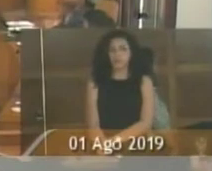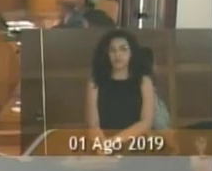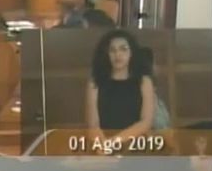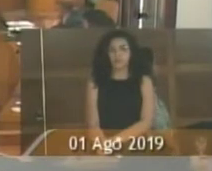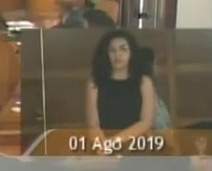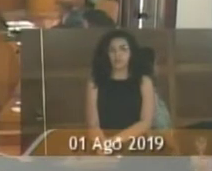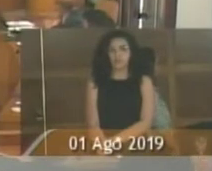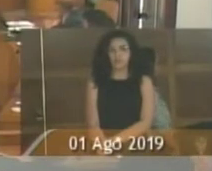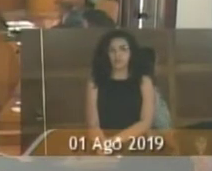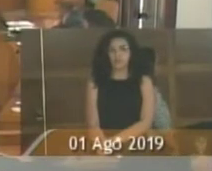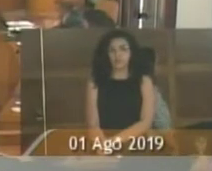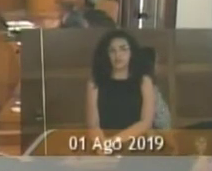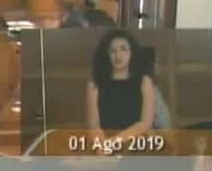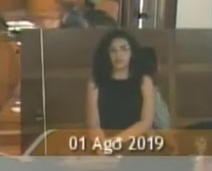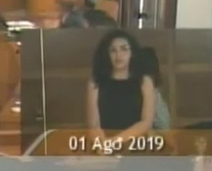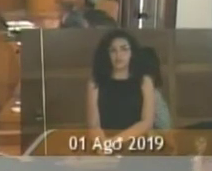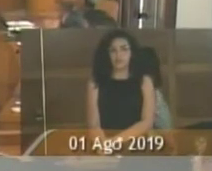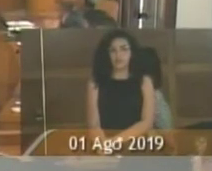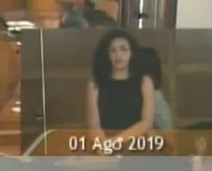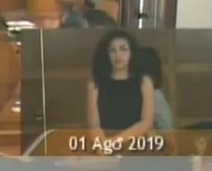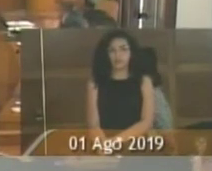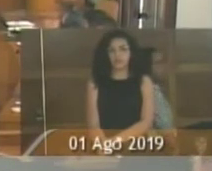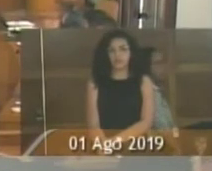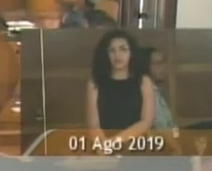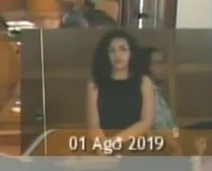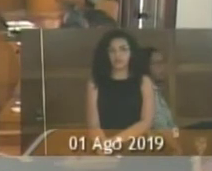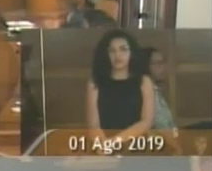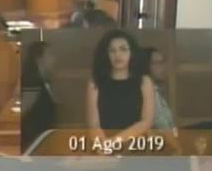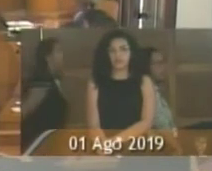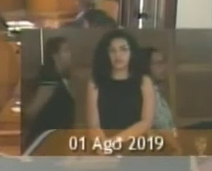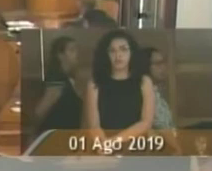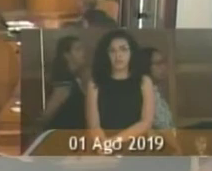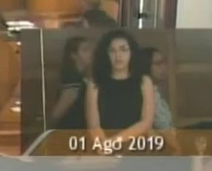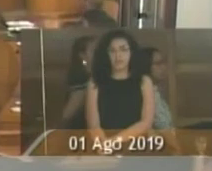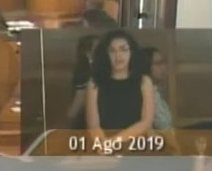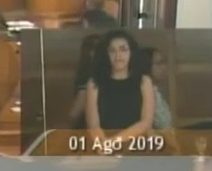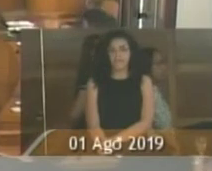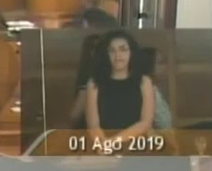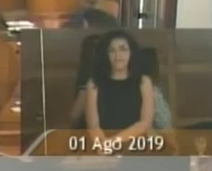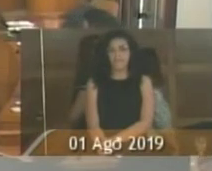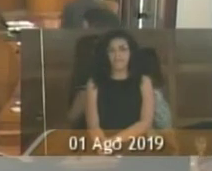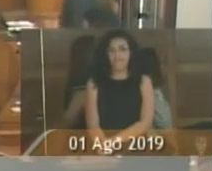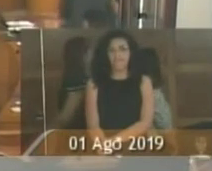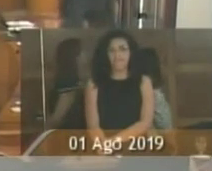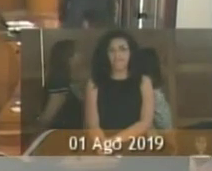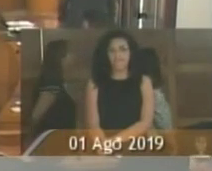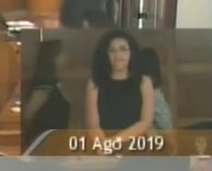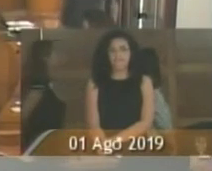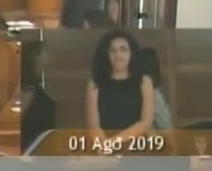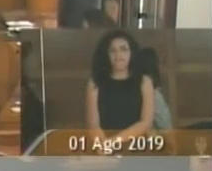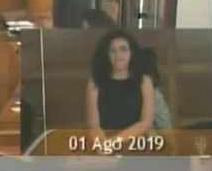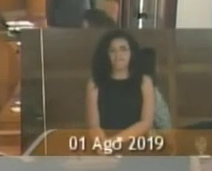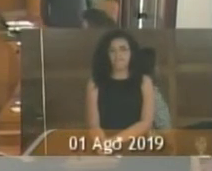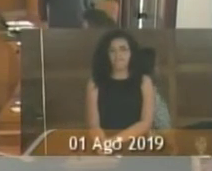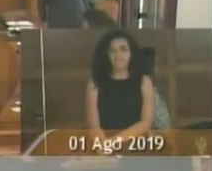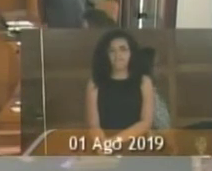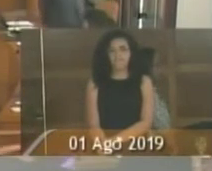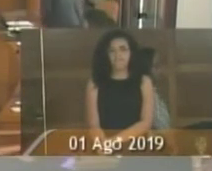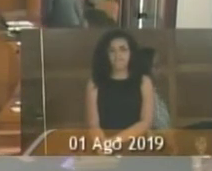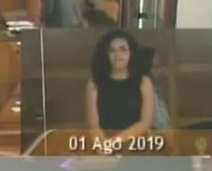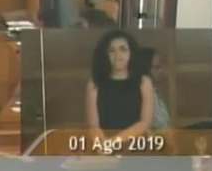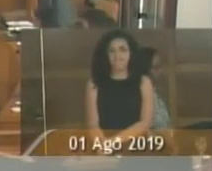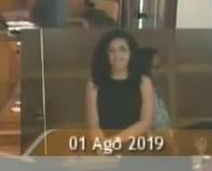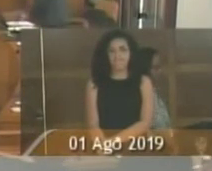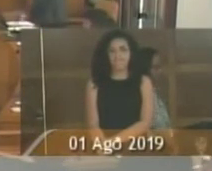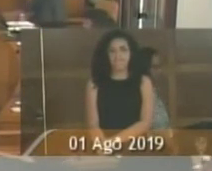Jean, não muda aqui. Conceição, você que é professora, explica uma coisa. É bloco ou é bloco? Já pediu lá. Cadê